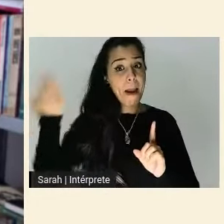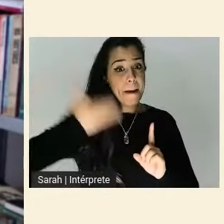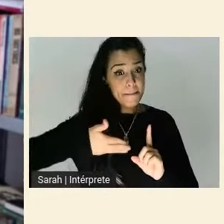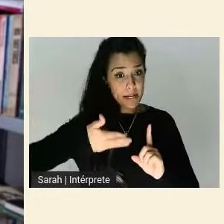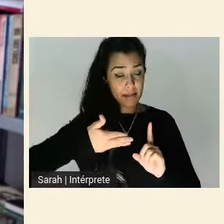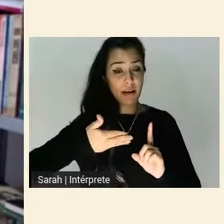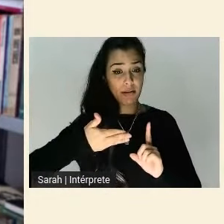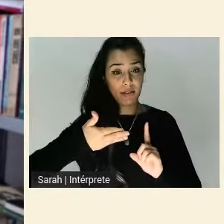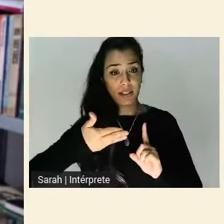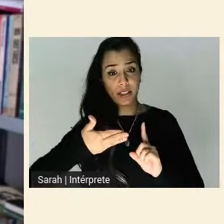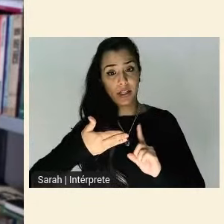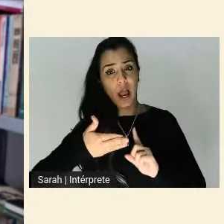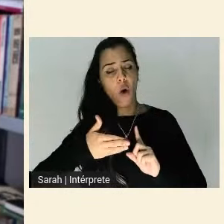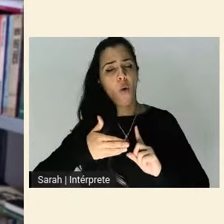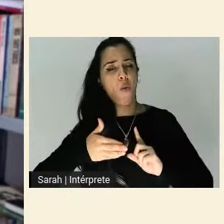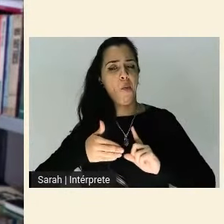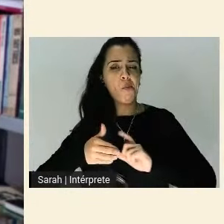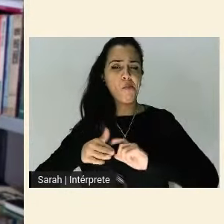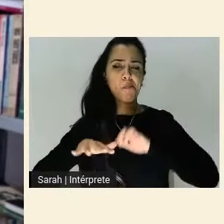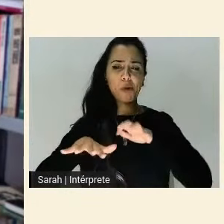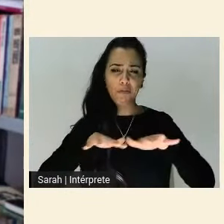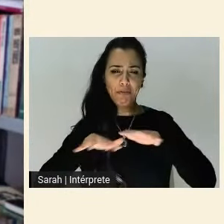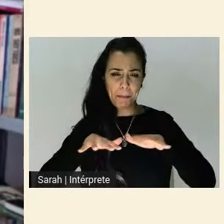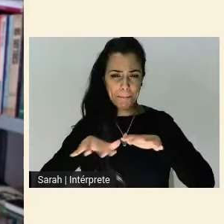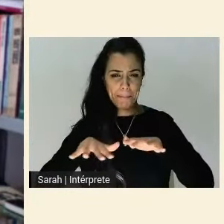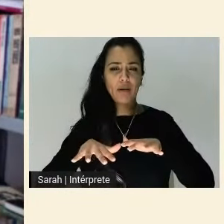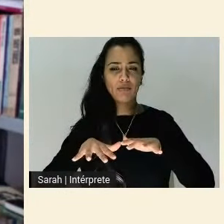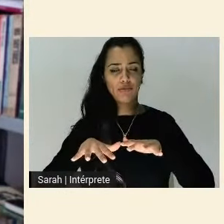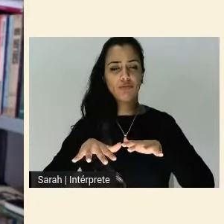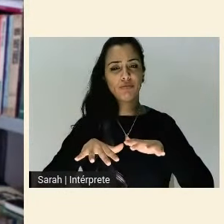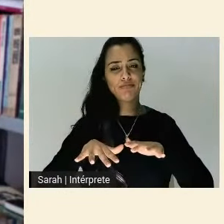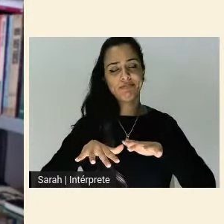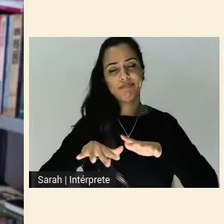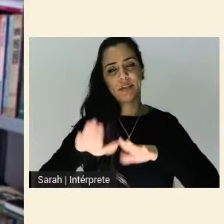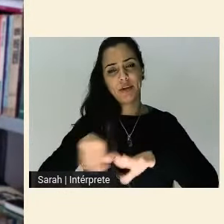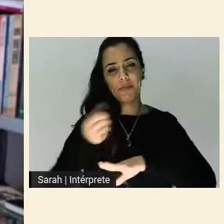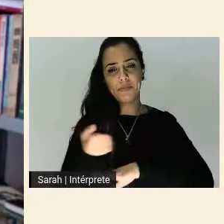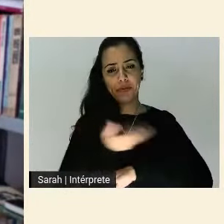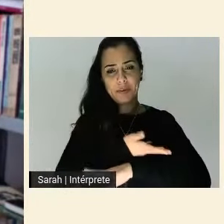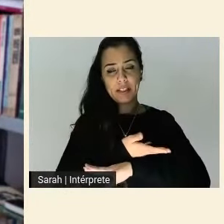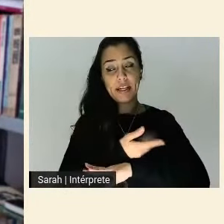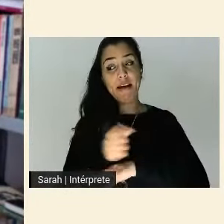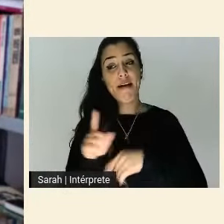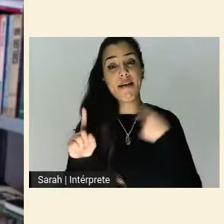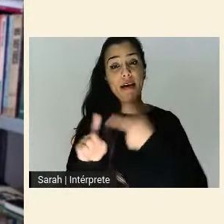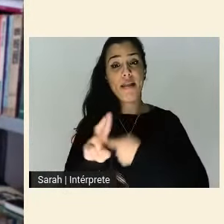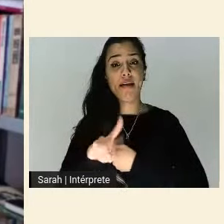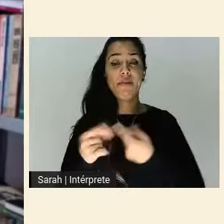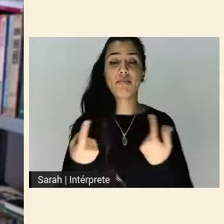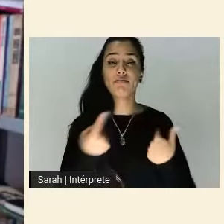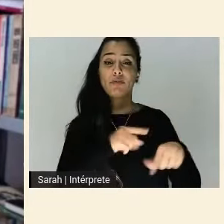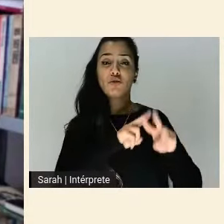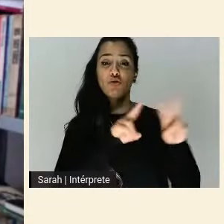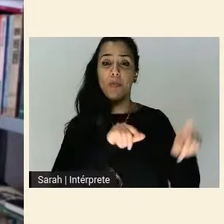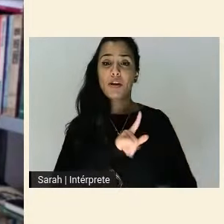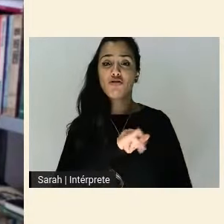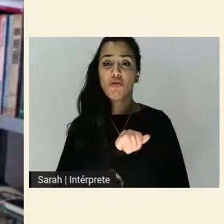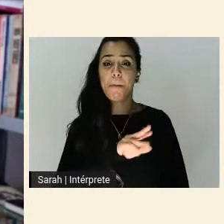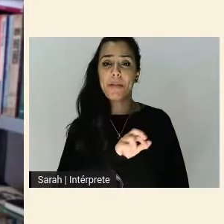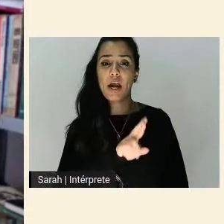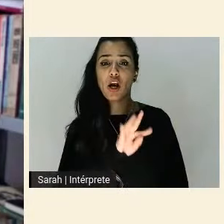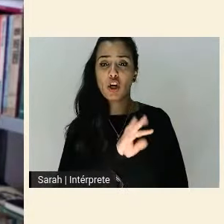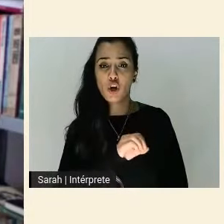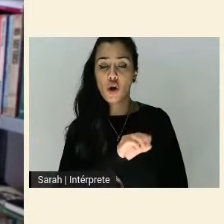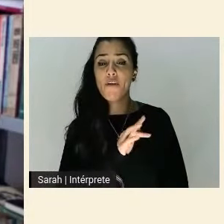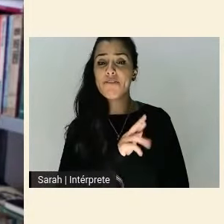modernismo paulista. E é nessa condição que ele vai se contrapor a Gilberto Freire ao longo de todo o século